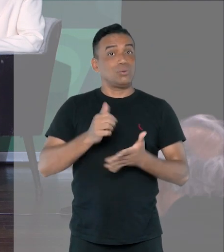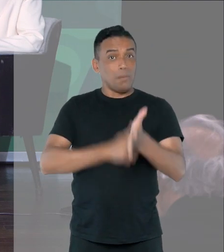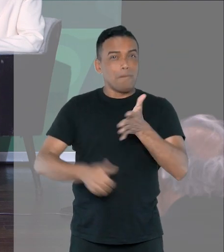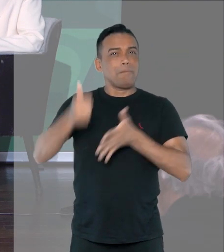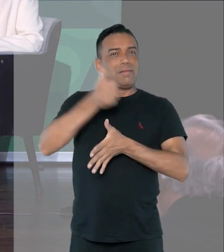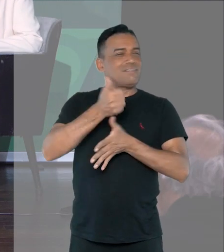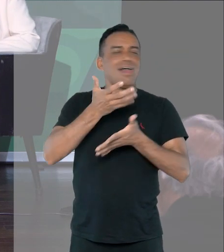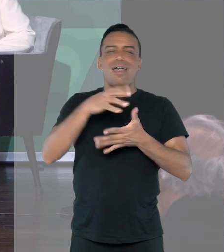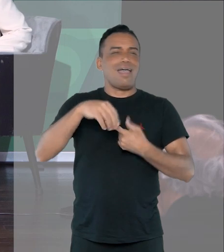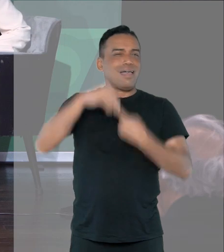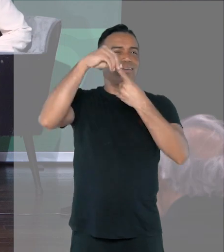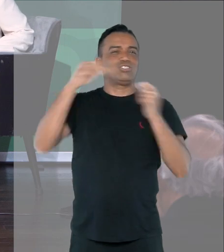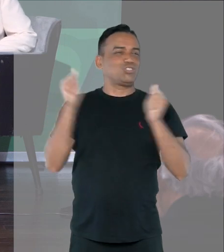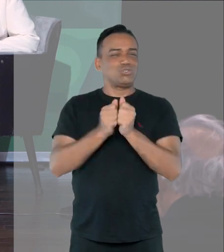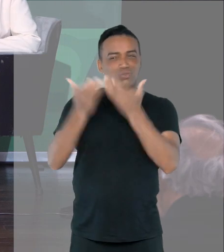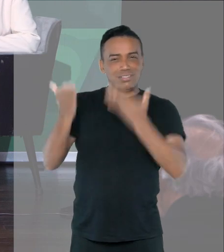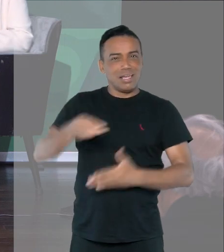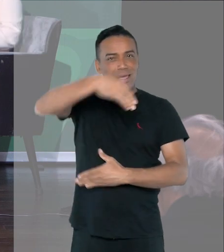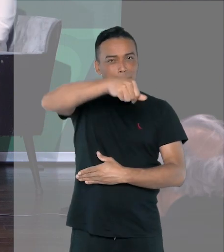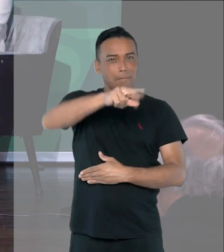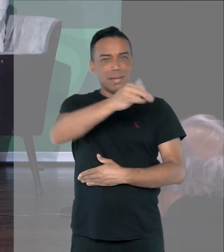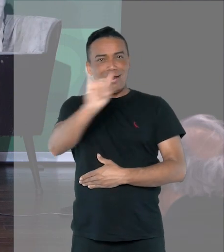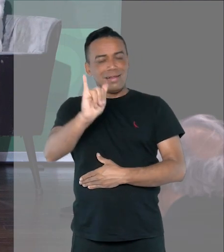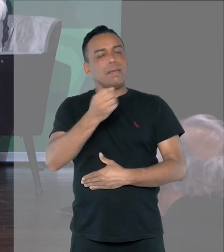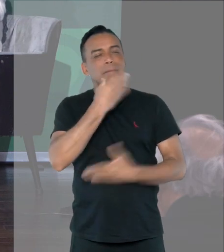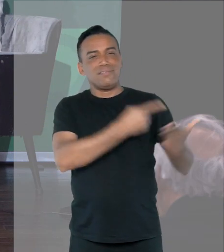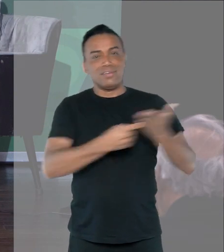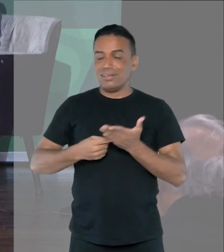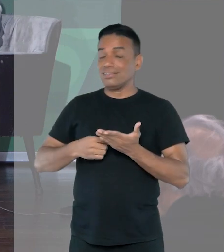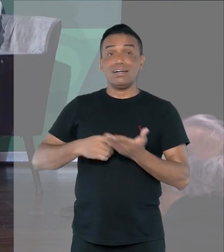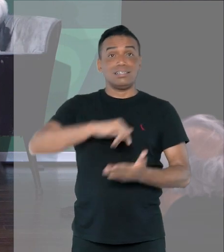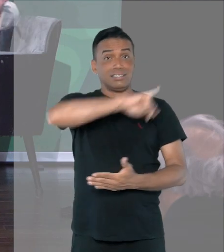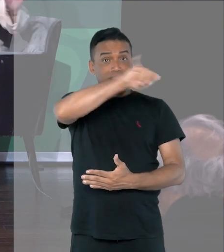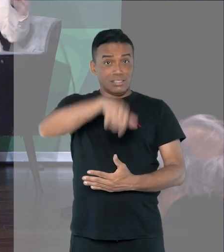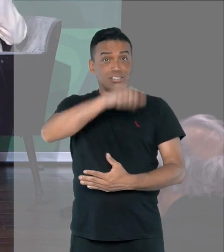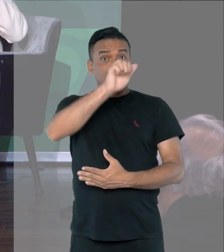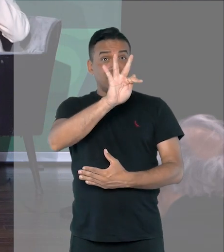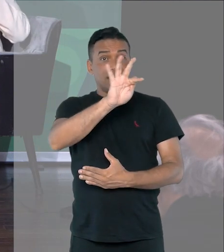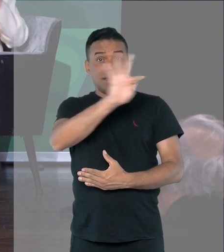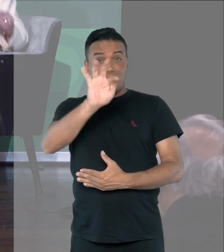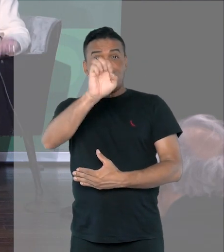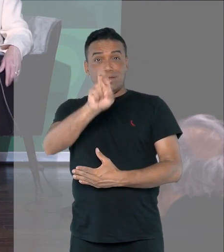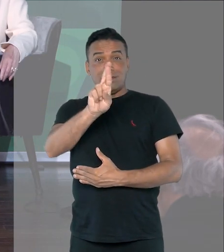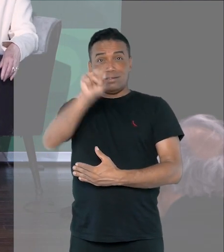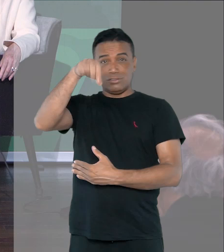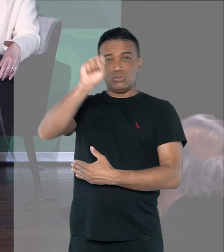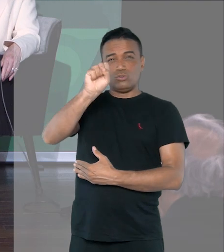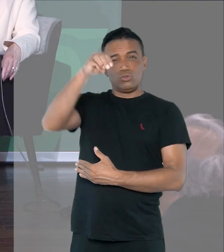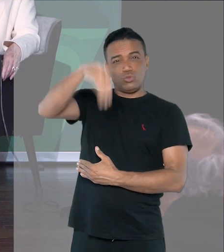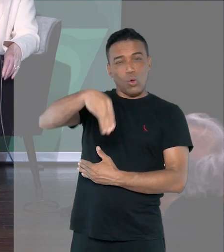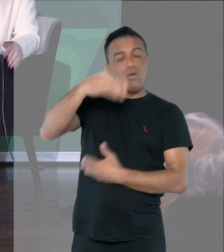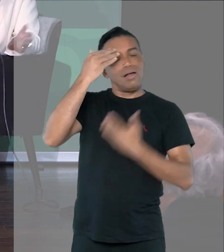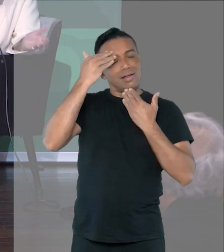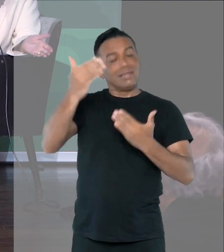de ter você, por favor, Mary, muito bem-vinda. Jefferson, eu que agradeço, acho que está funcionando, né? Boa noite